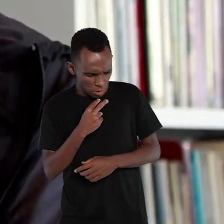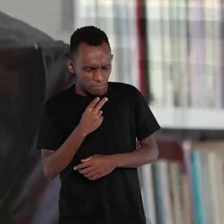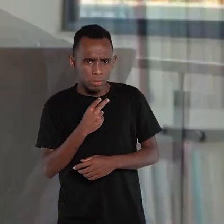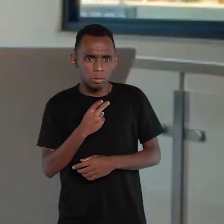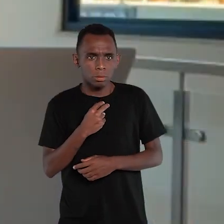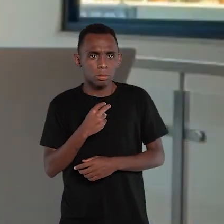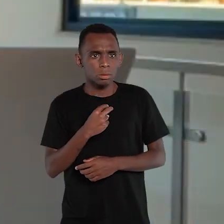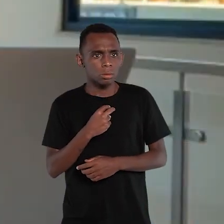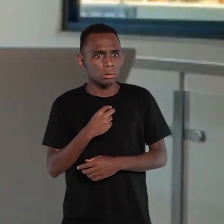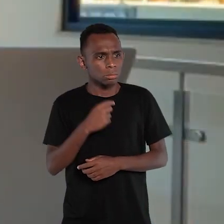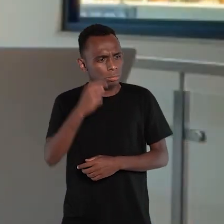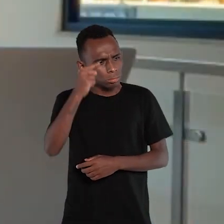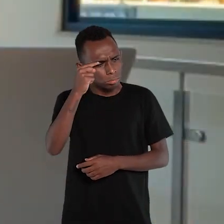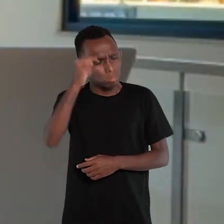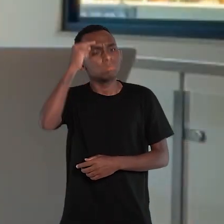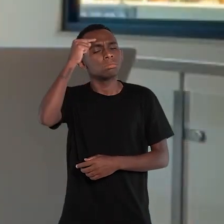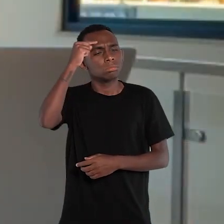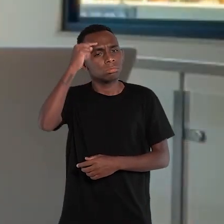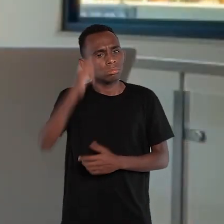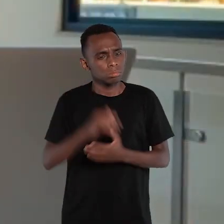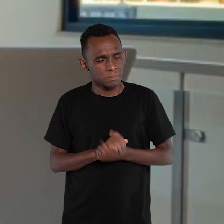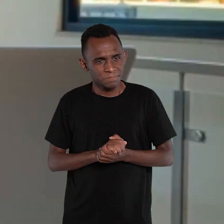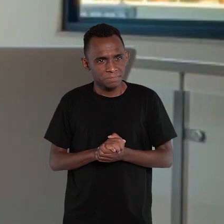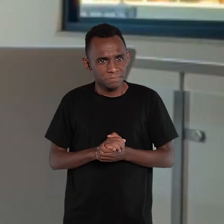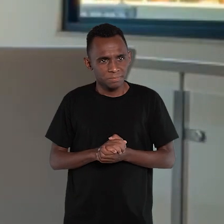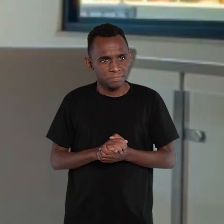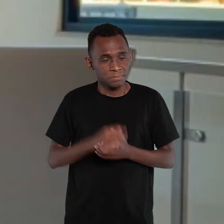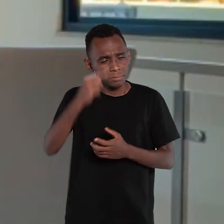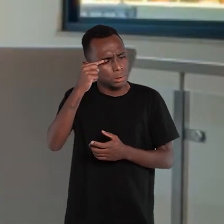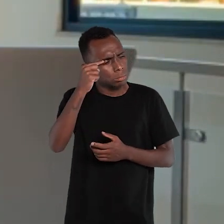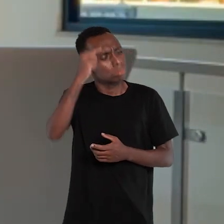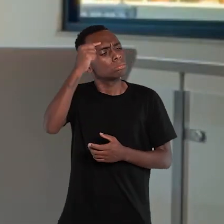me olhou, levantando as sobremesas, as